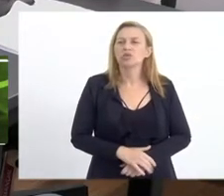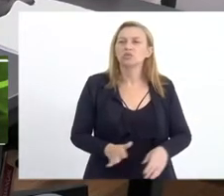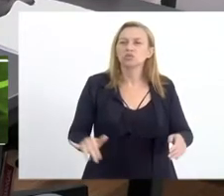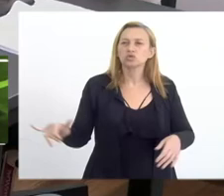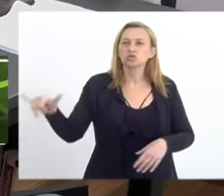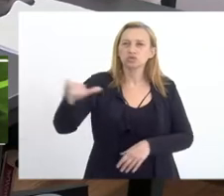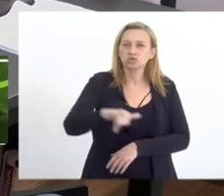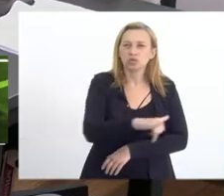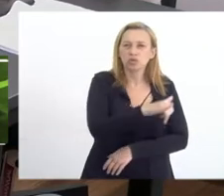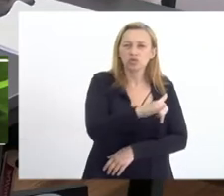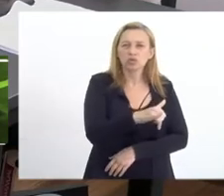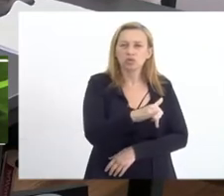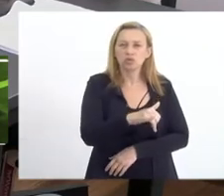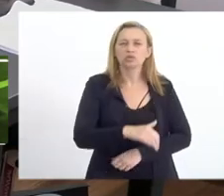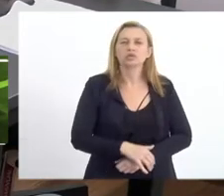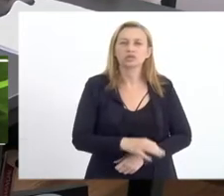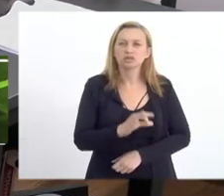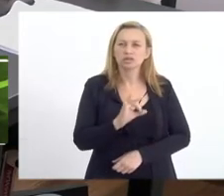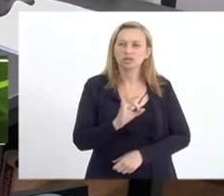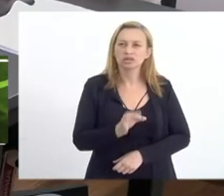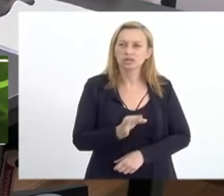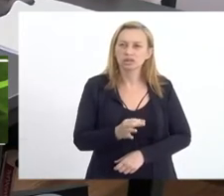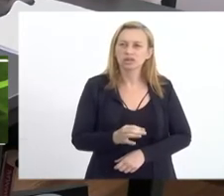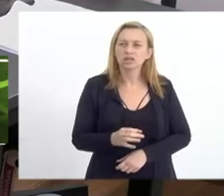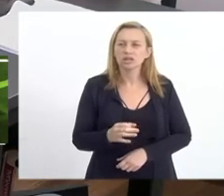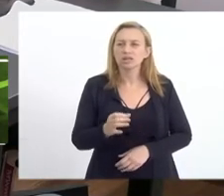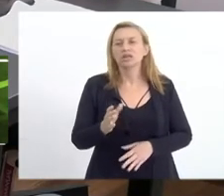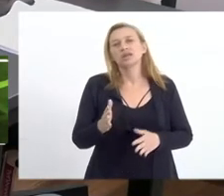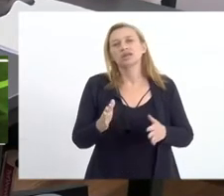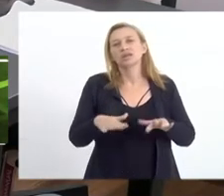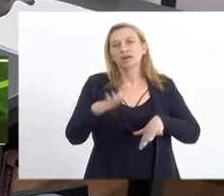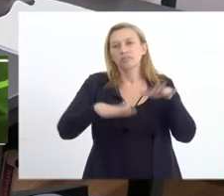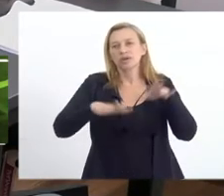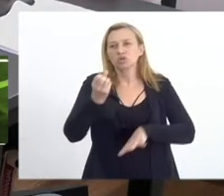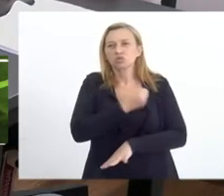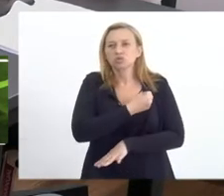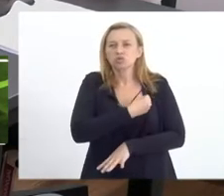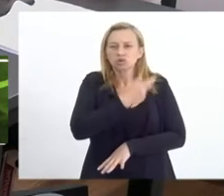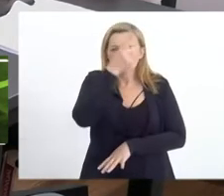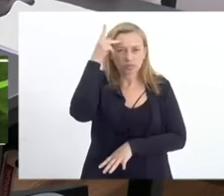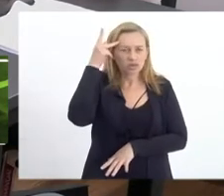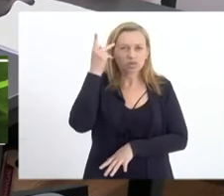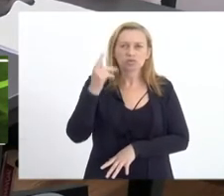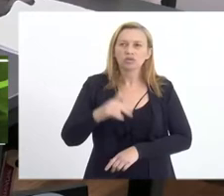seria um aumento gradativo, né? Dependendo da demanda dos passageiros. E